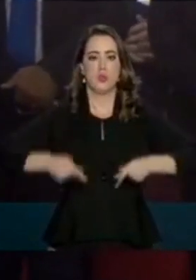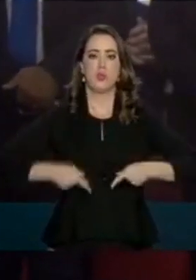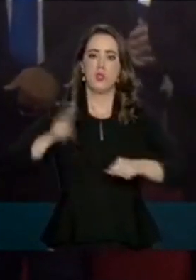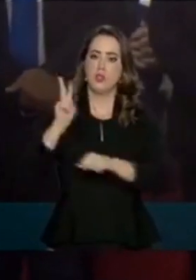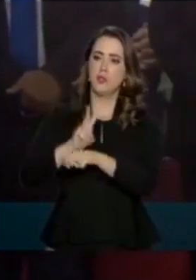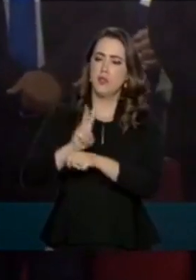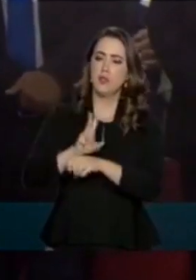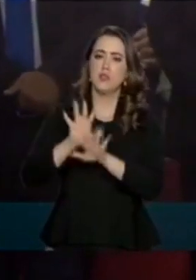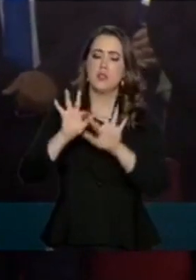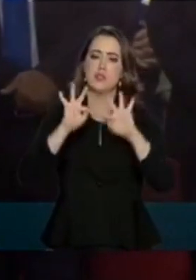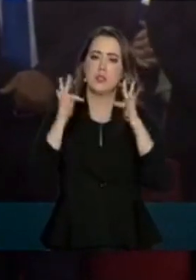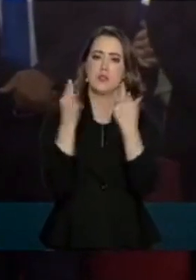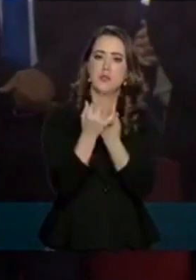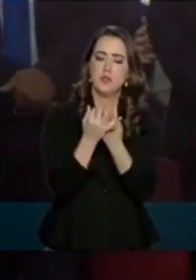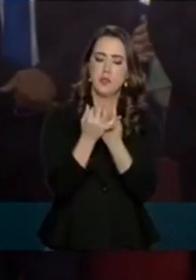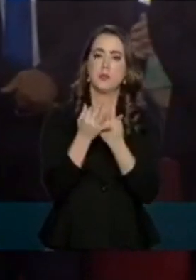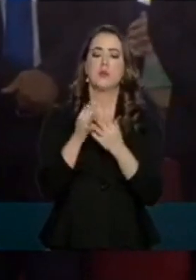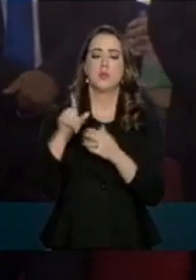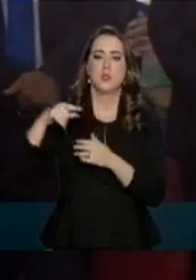da família tradicional.